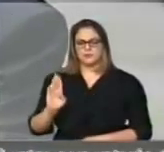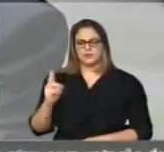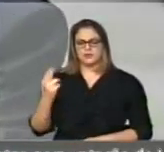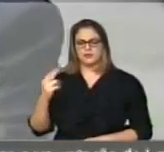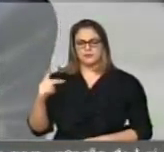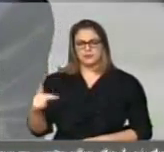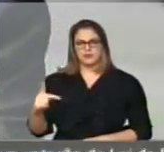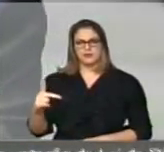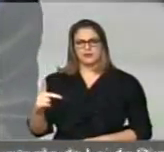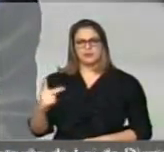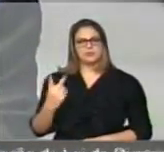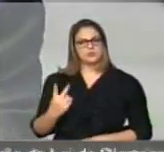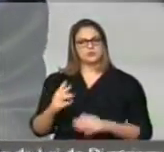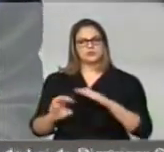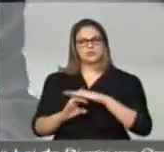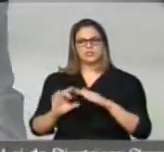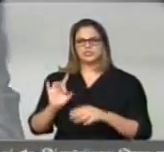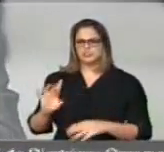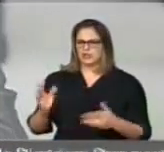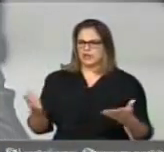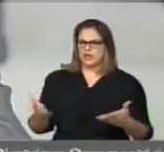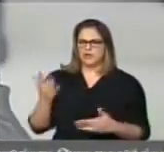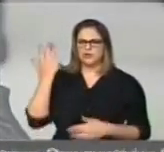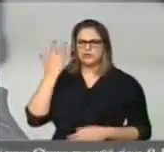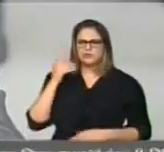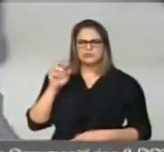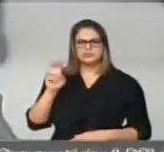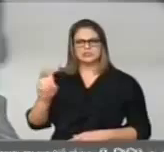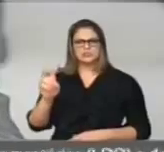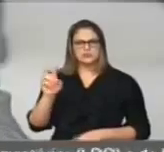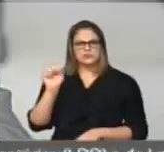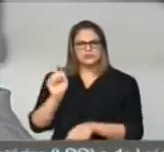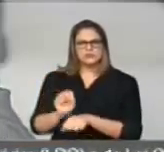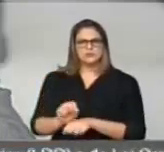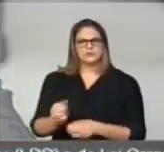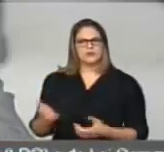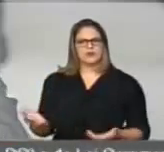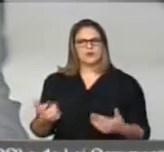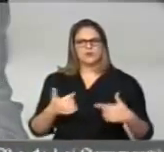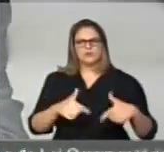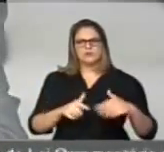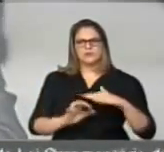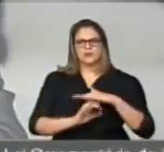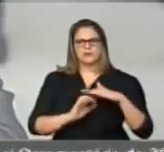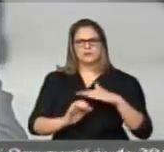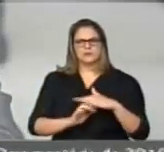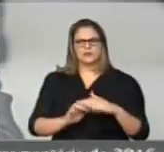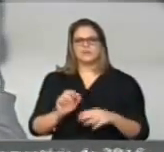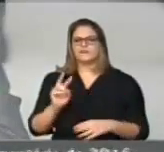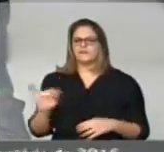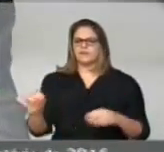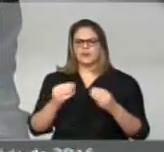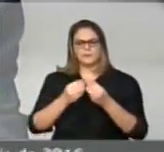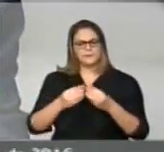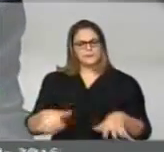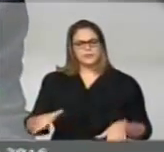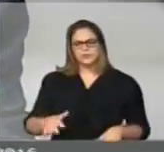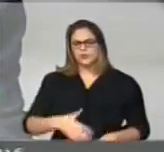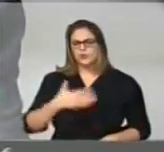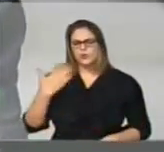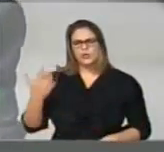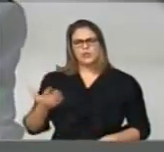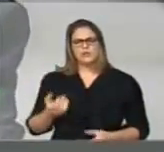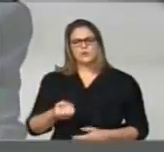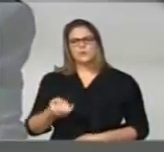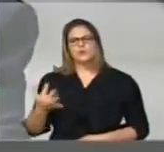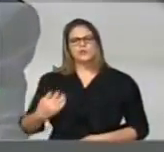agora, depois de 5 dias, é que foi suspensa a operação dessas empresas que trarão um prejuízo monumental em vidas